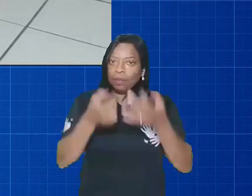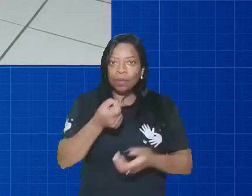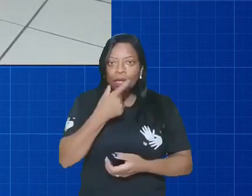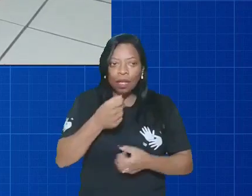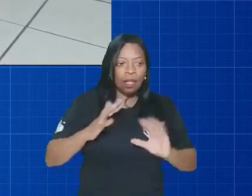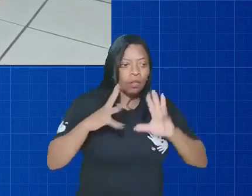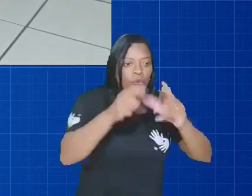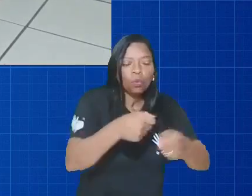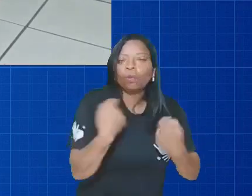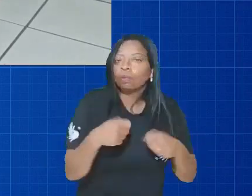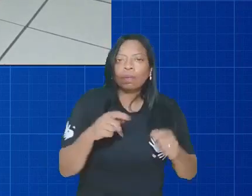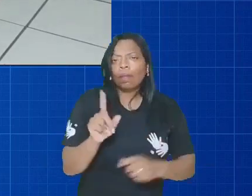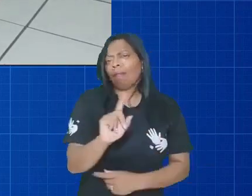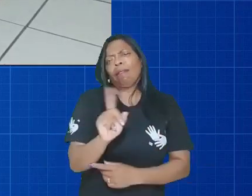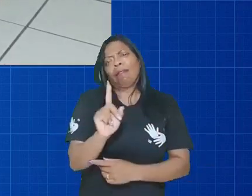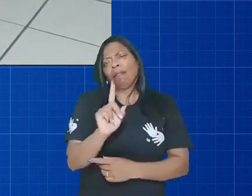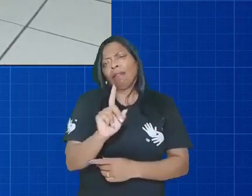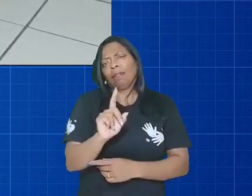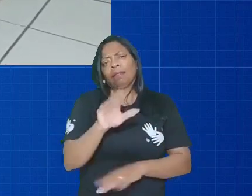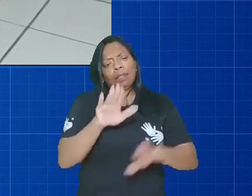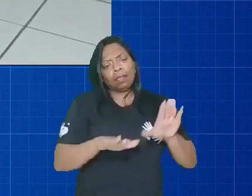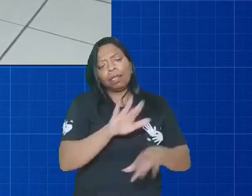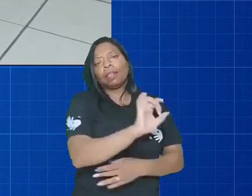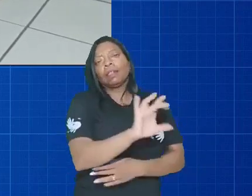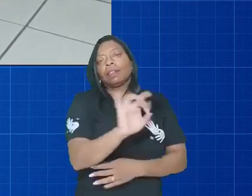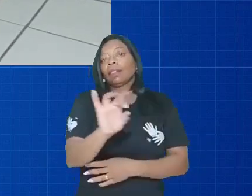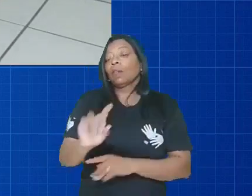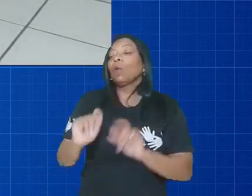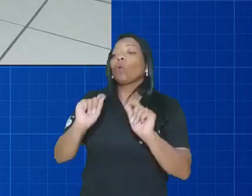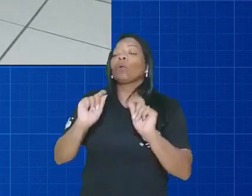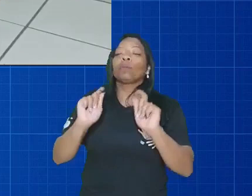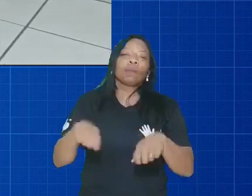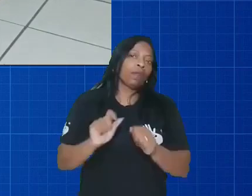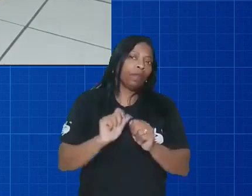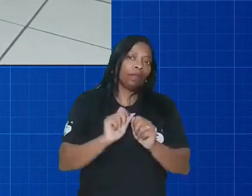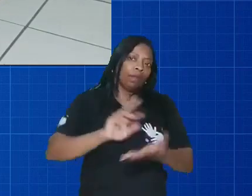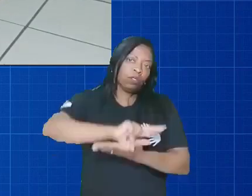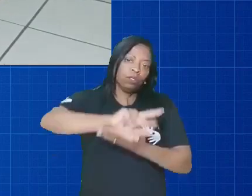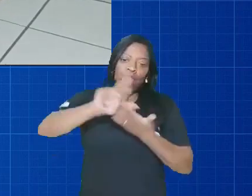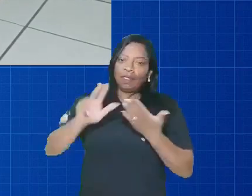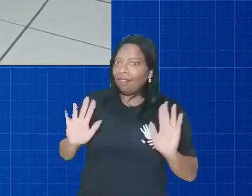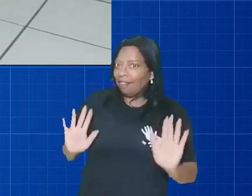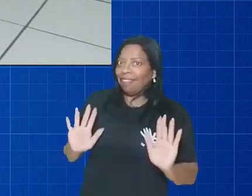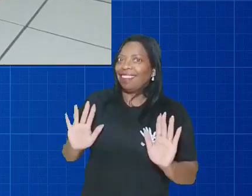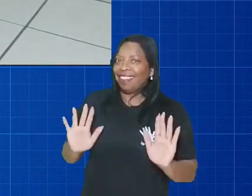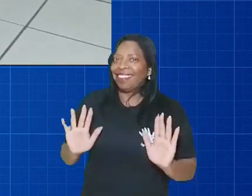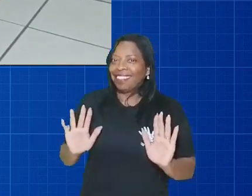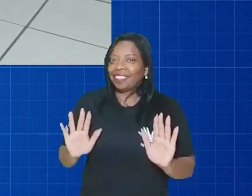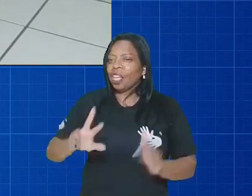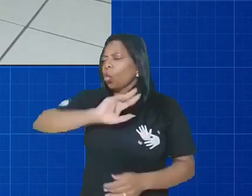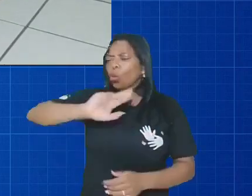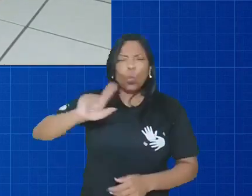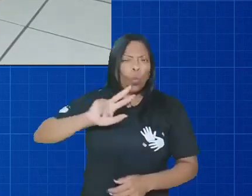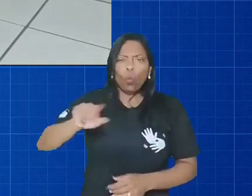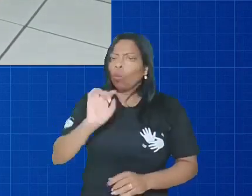Ritalina. Quais são os outros fatores, as outras possibilidades que a gente tem nesse cenário? Então é importantíssimo, né, Priscila,